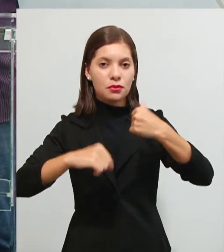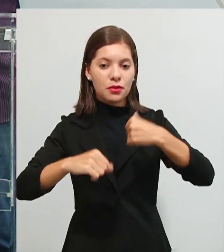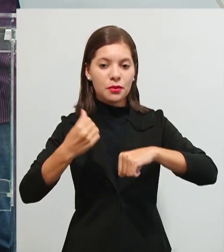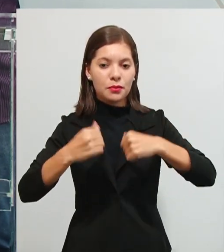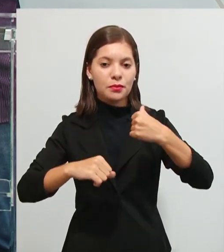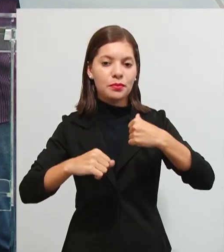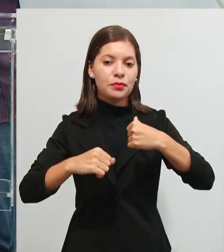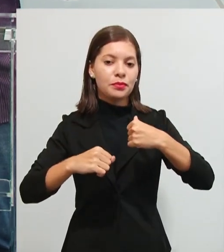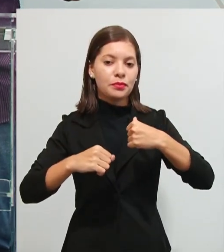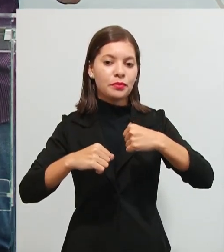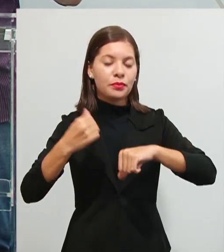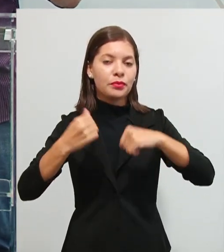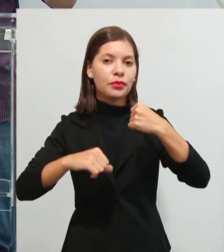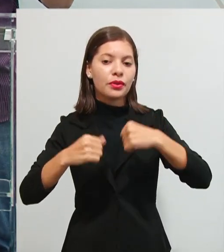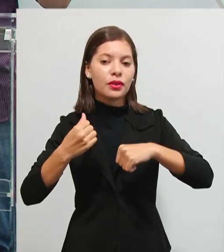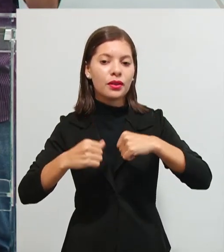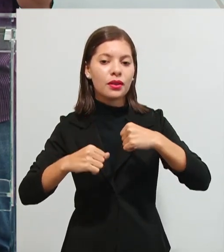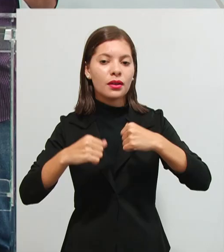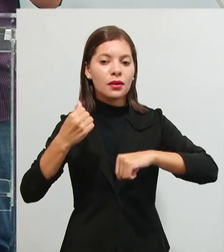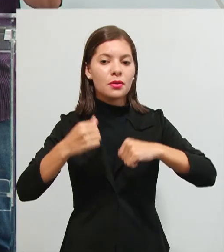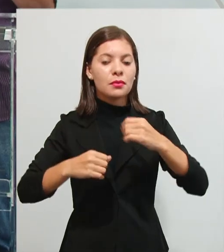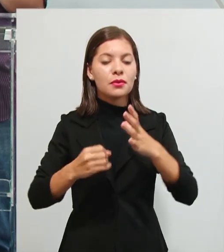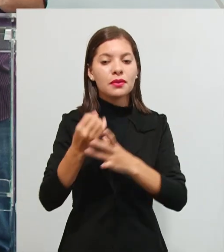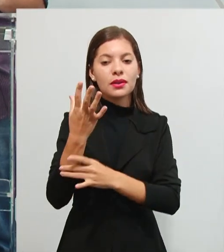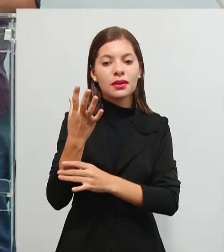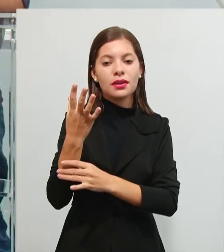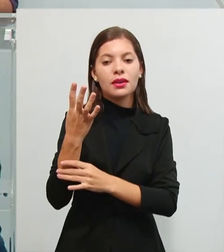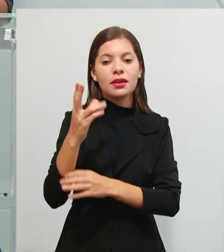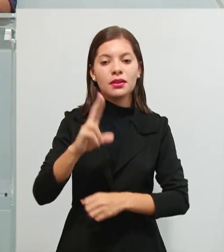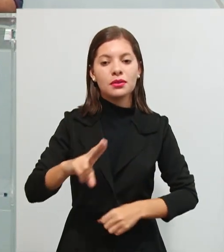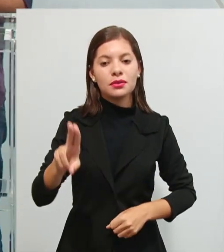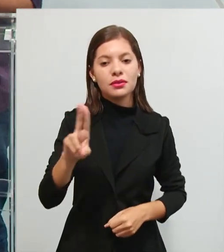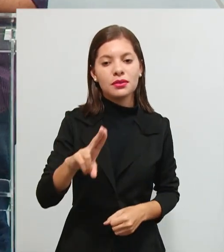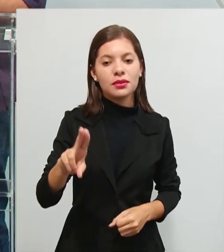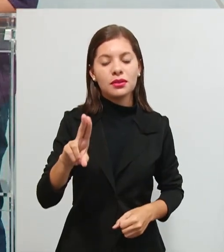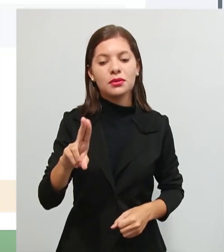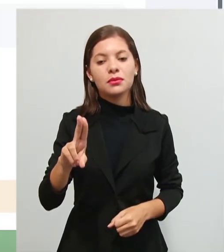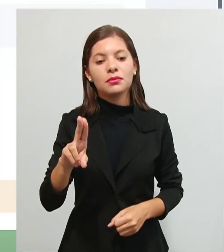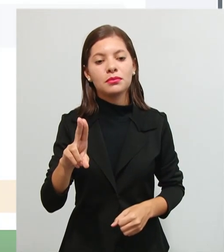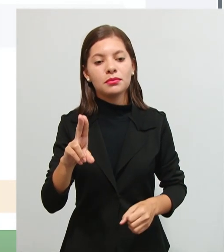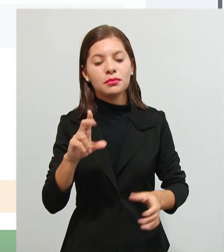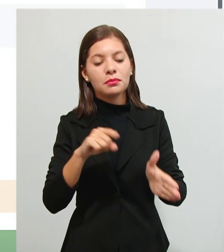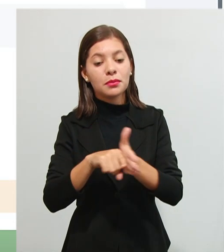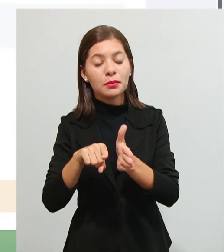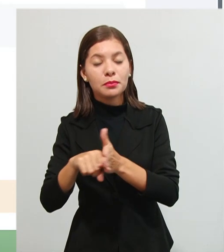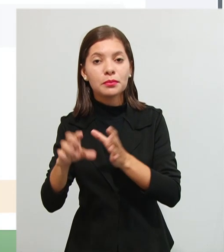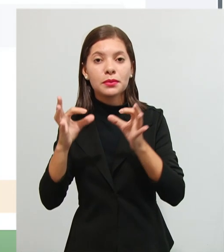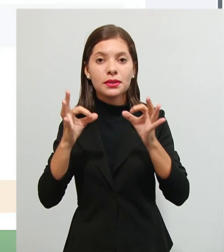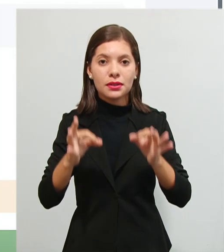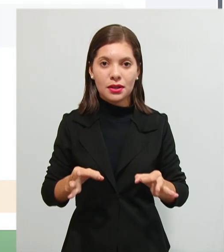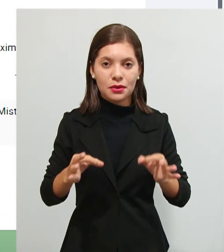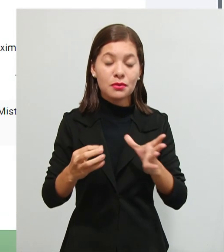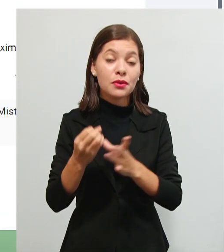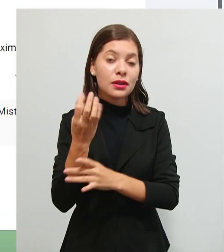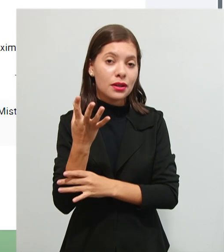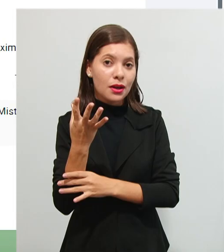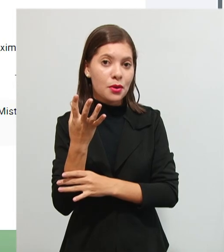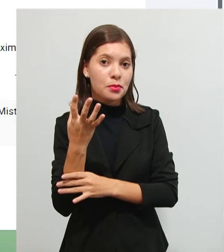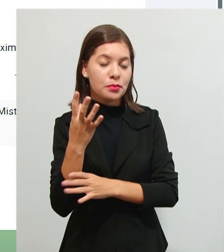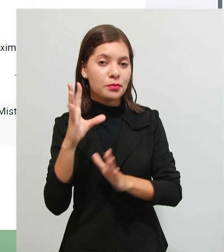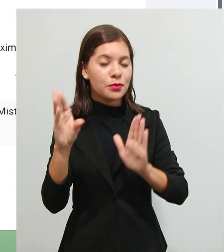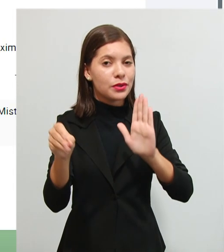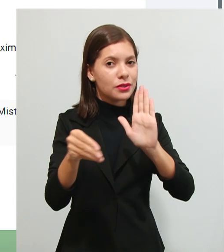as questões, mesmo que a prova não esteja criada, usando o banco de questões, certo? Então, eu vou criar aqui uma questão, vou